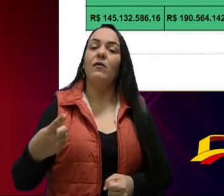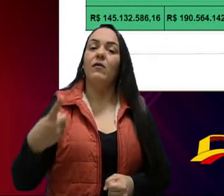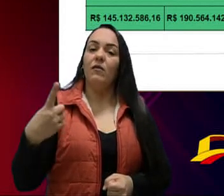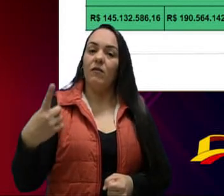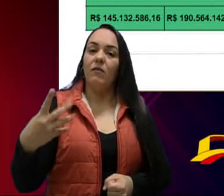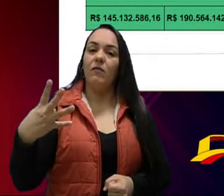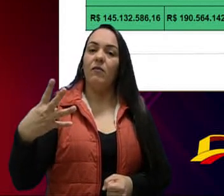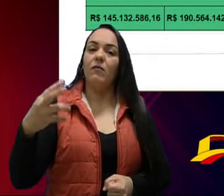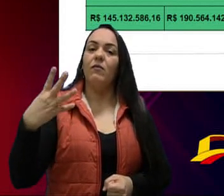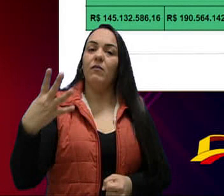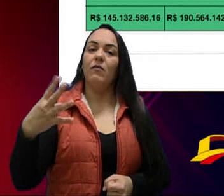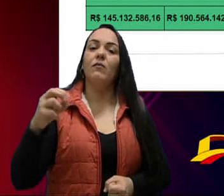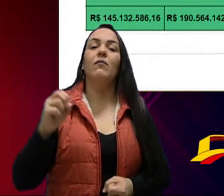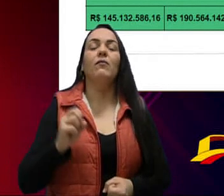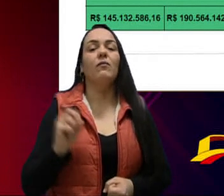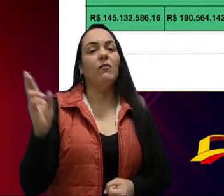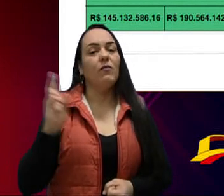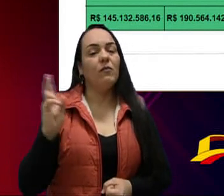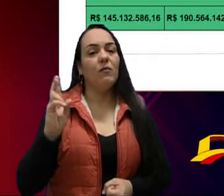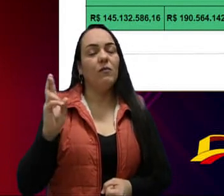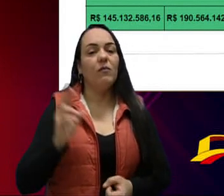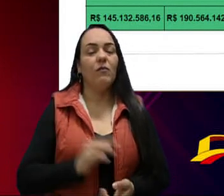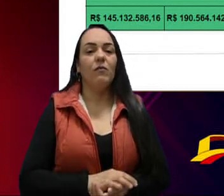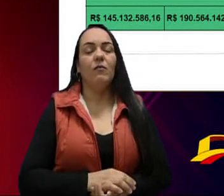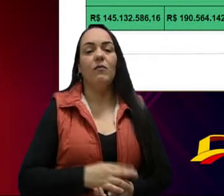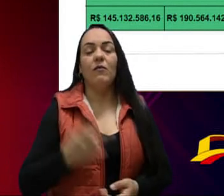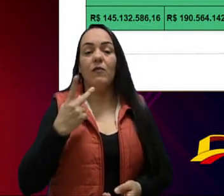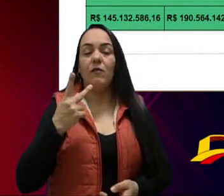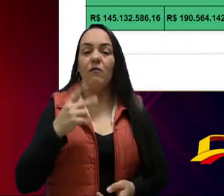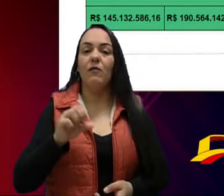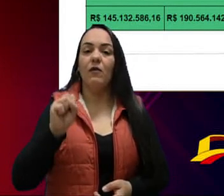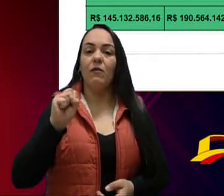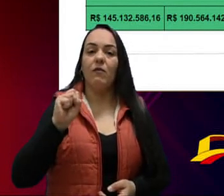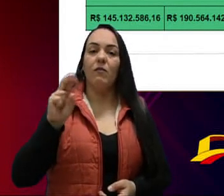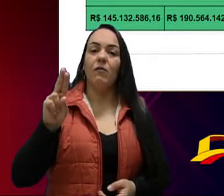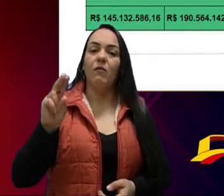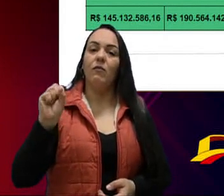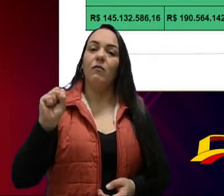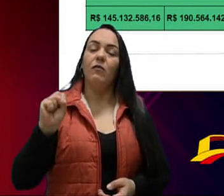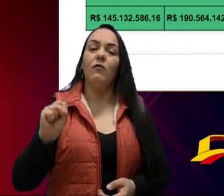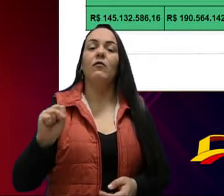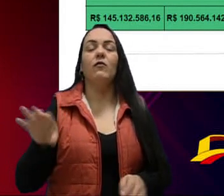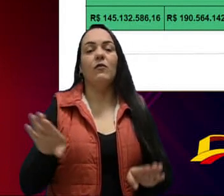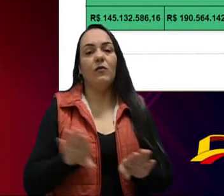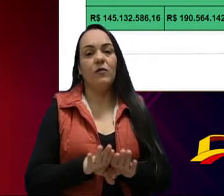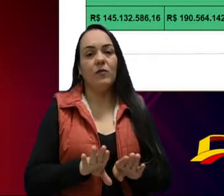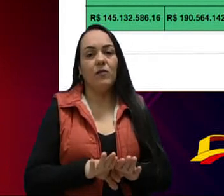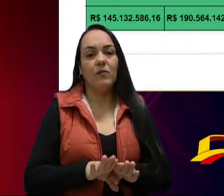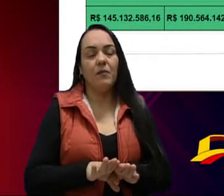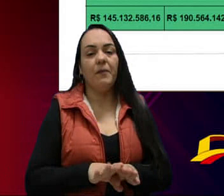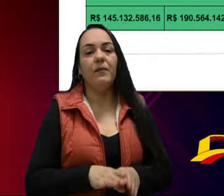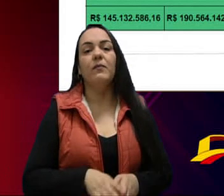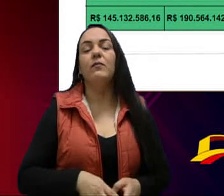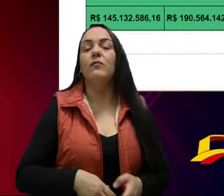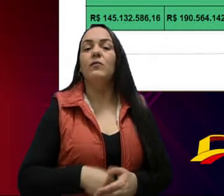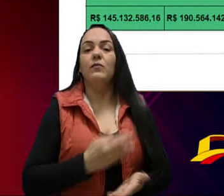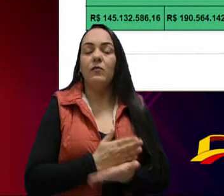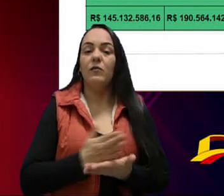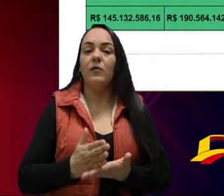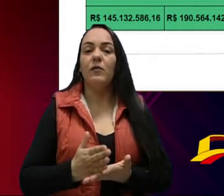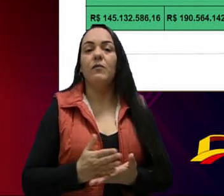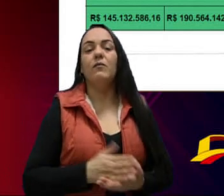144 mil a gestão do sus um orçamento inicial de 64 1890